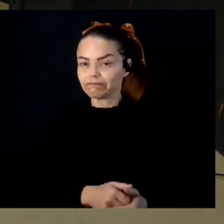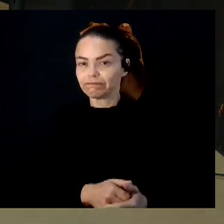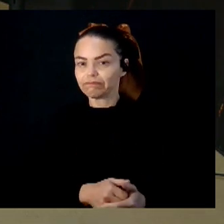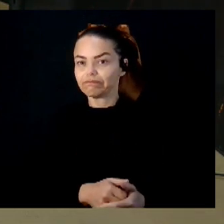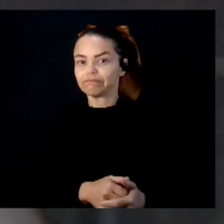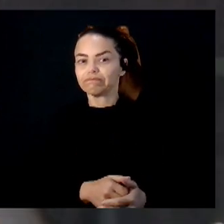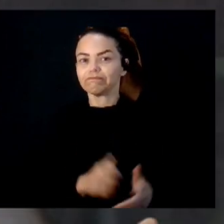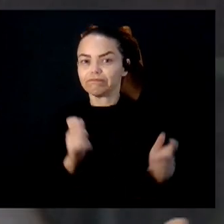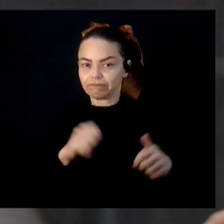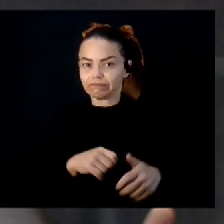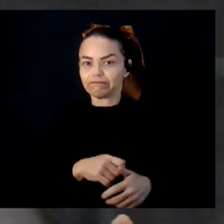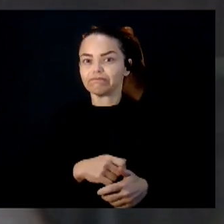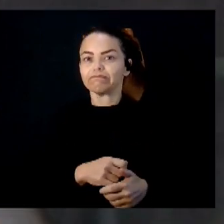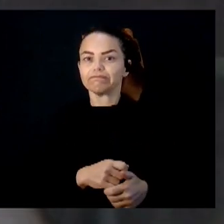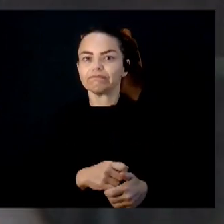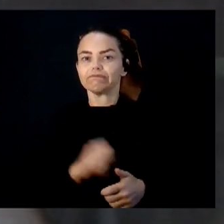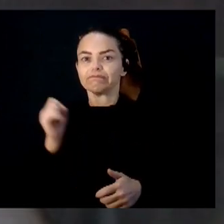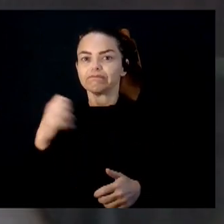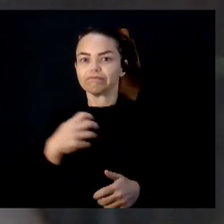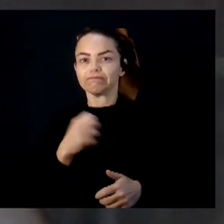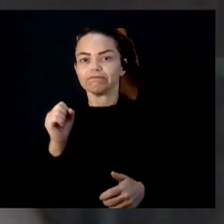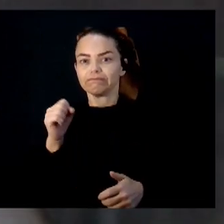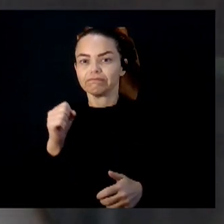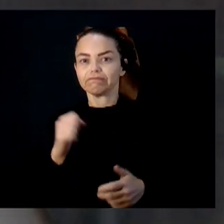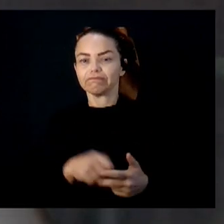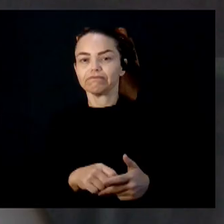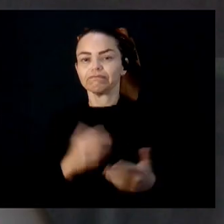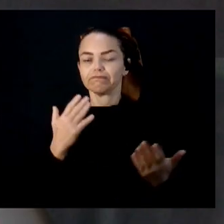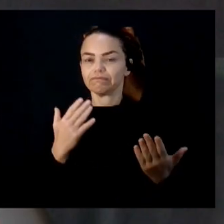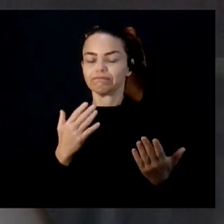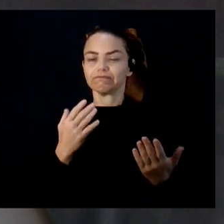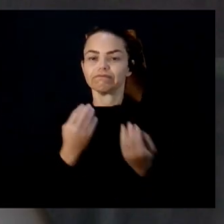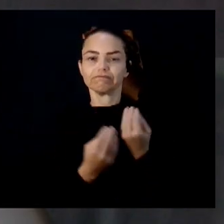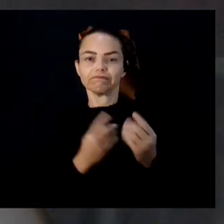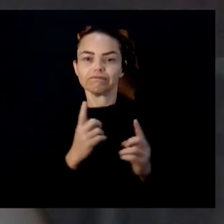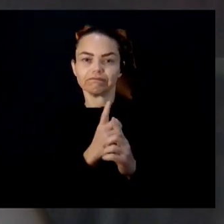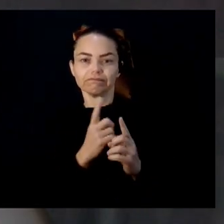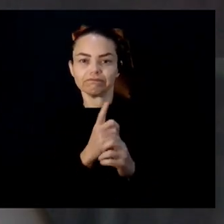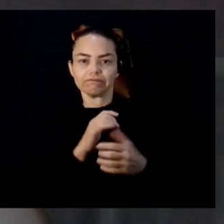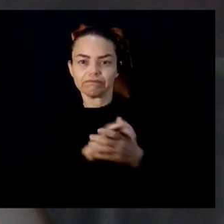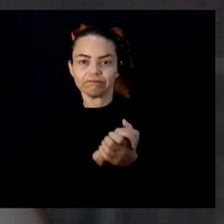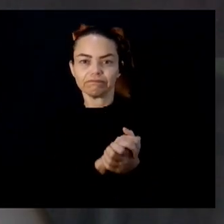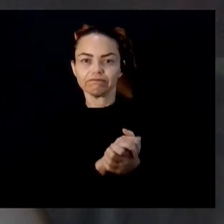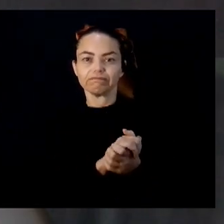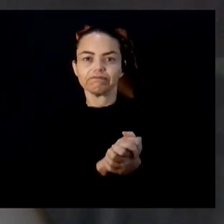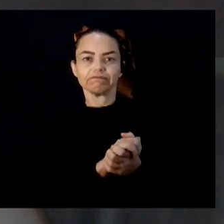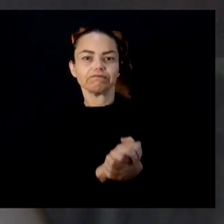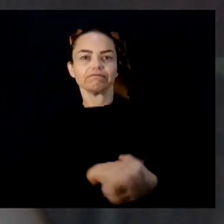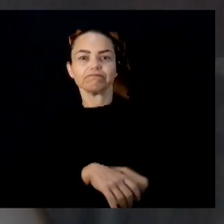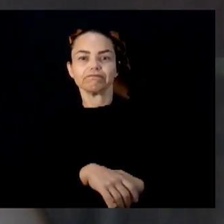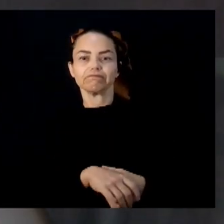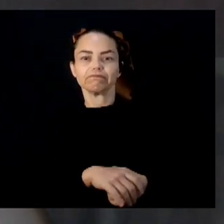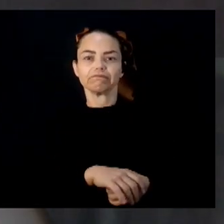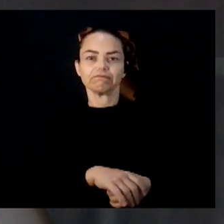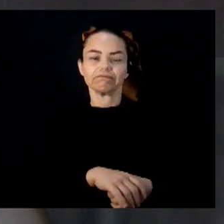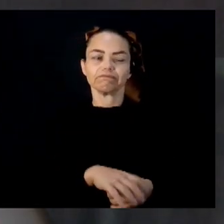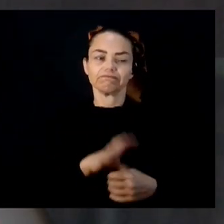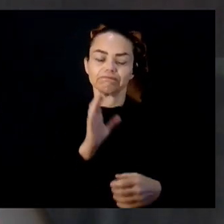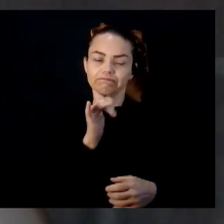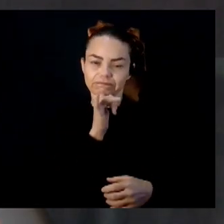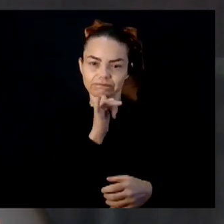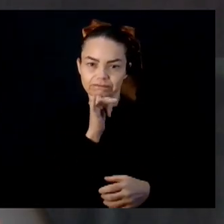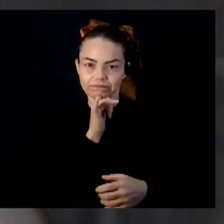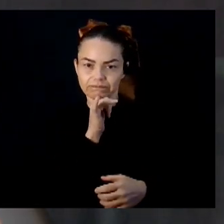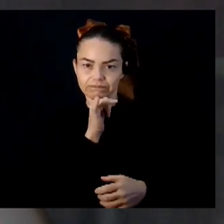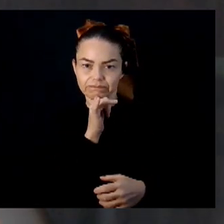pode, talvez sim, talvez não. Tudo depende da dinâmica daquele casal. Exatamente. Se aquele casal, por exemplo, vamos pensar,